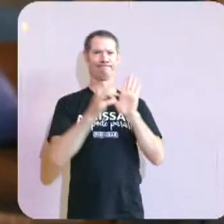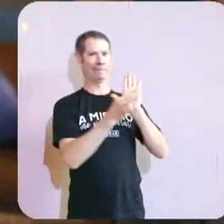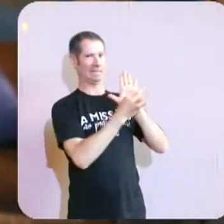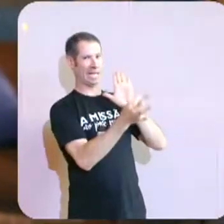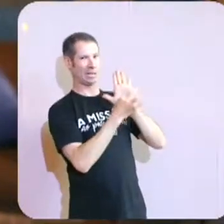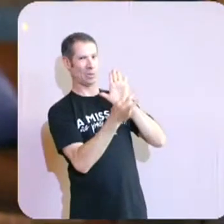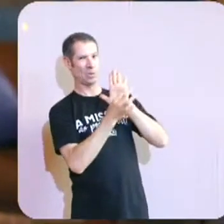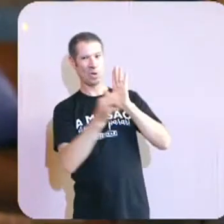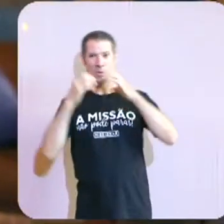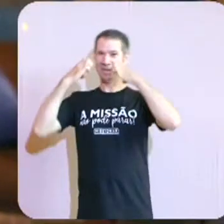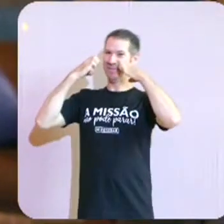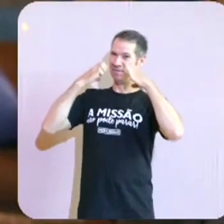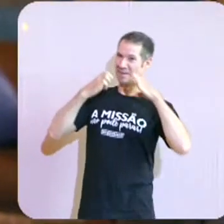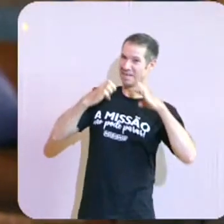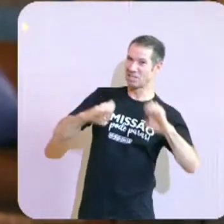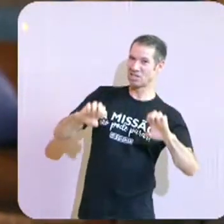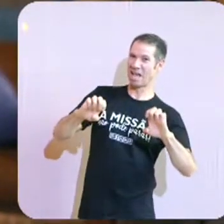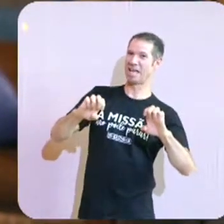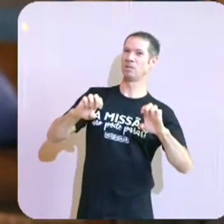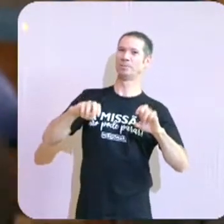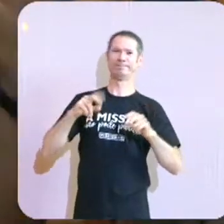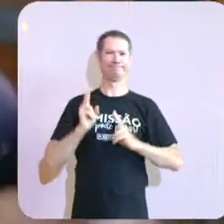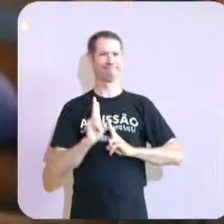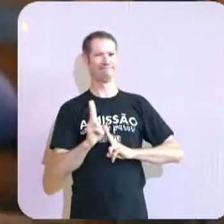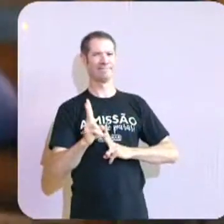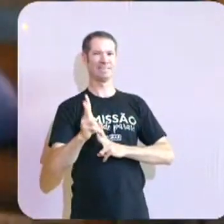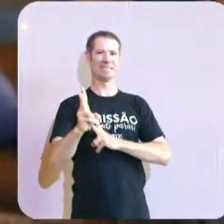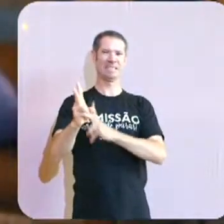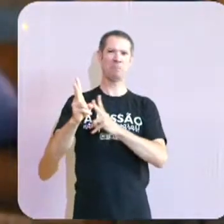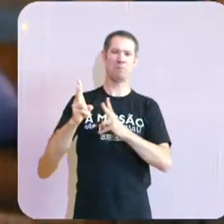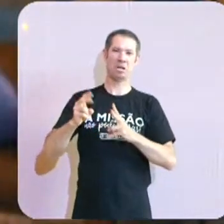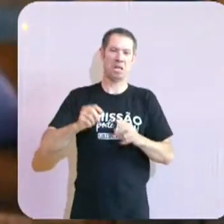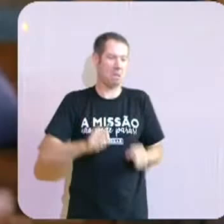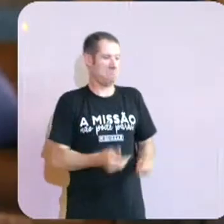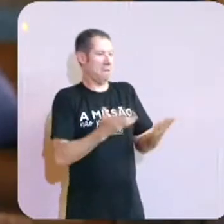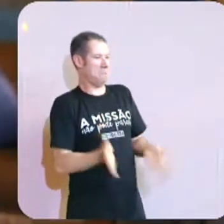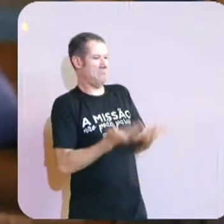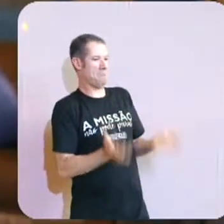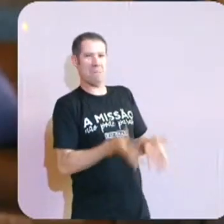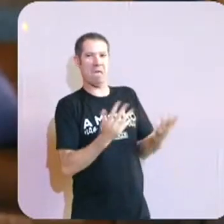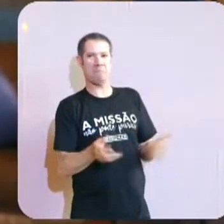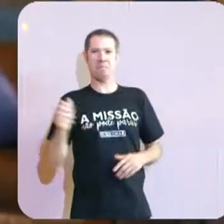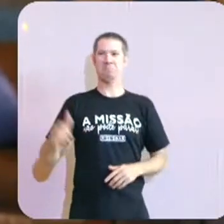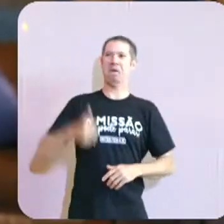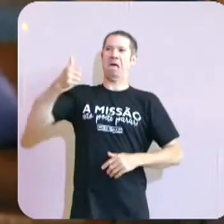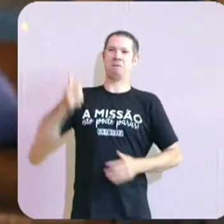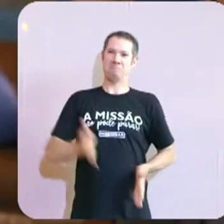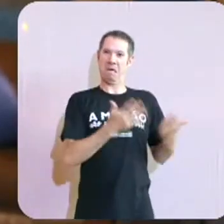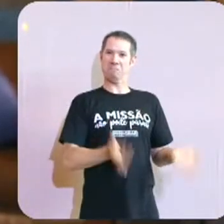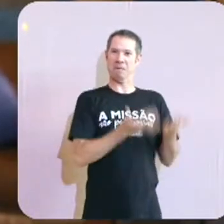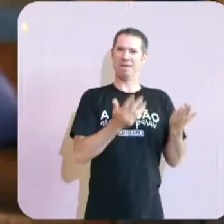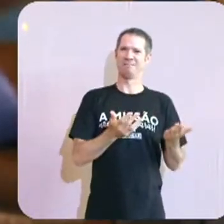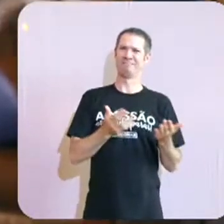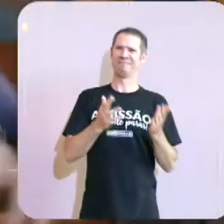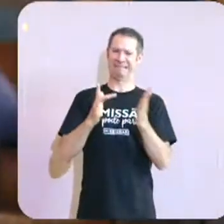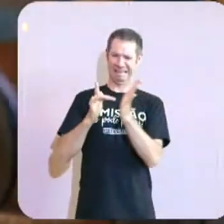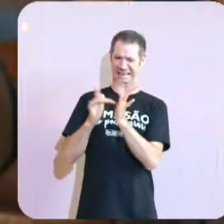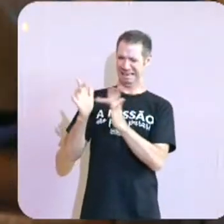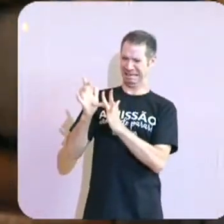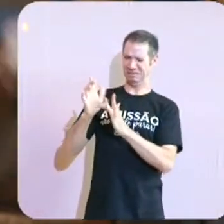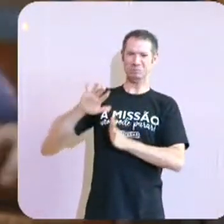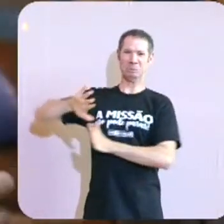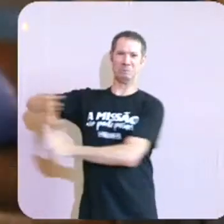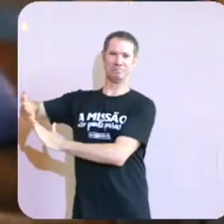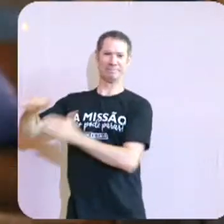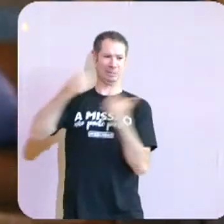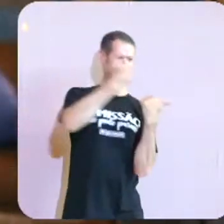de evangelho que não é do Senhor é sempre manipulador, é sempre positivista, e ele tira Cristo e a cruz e